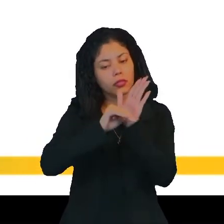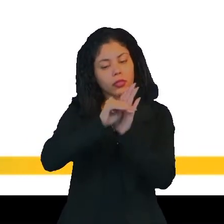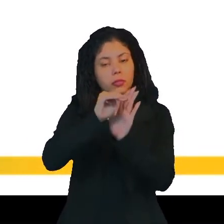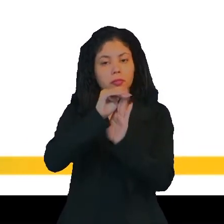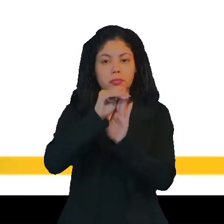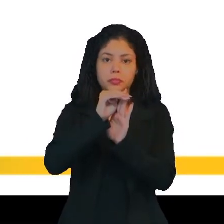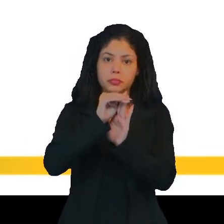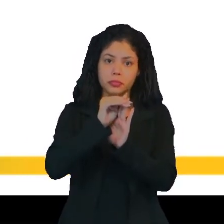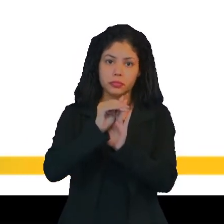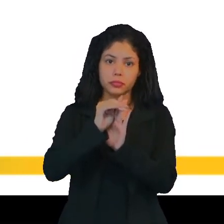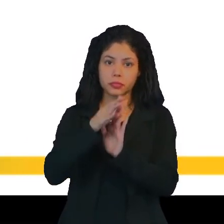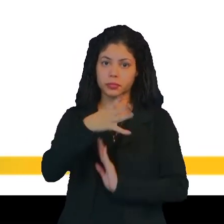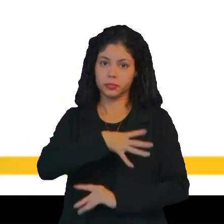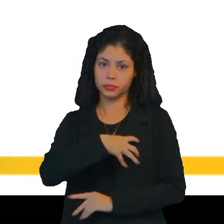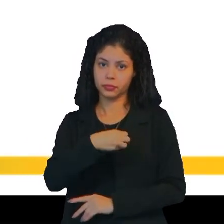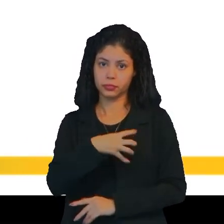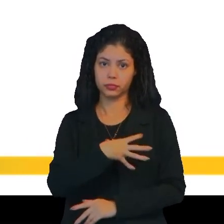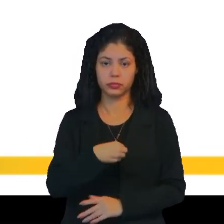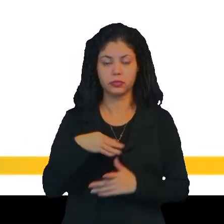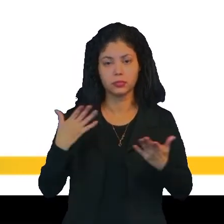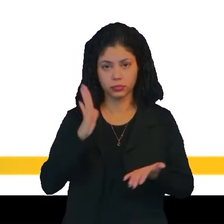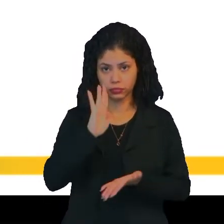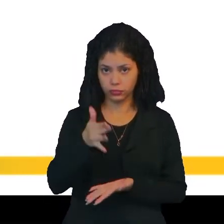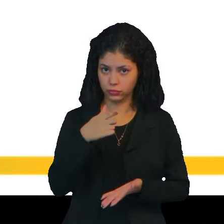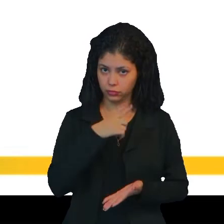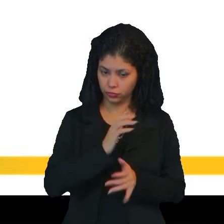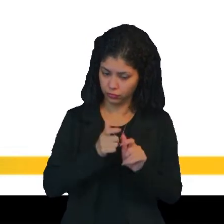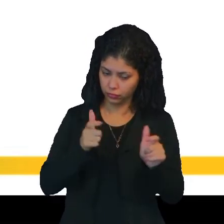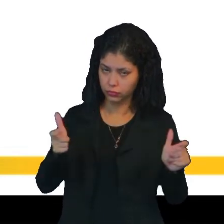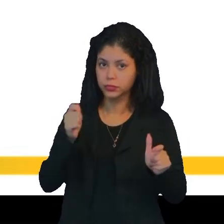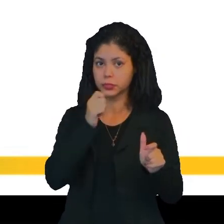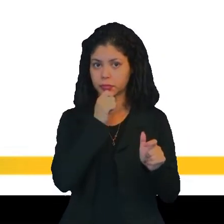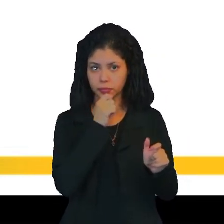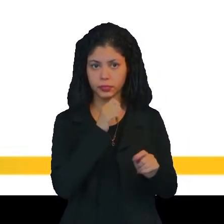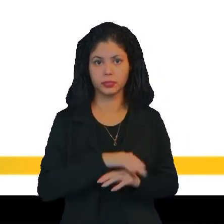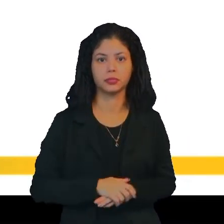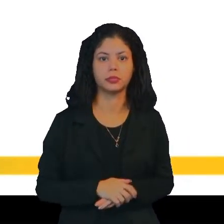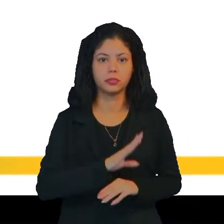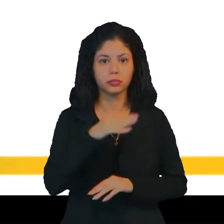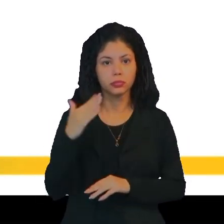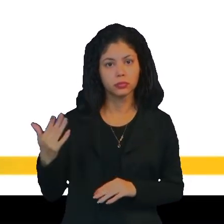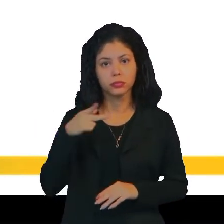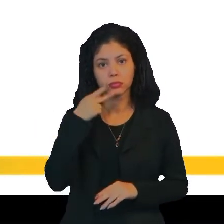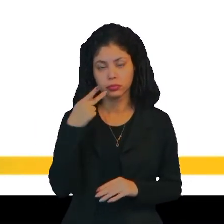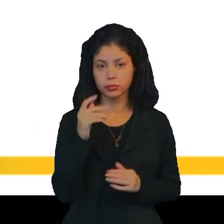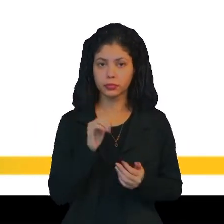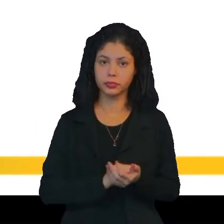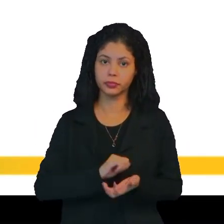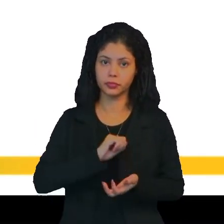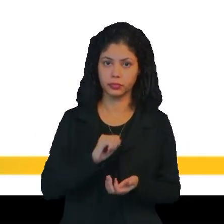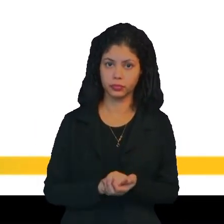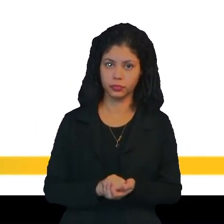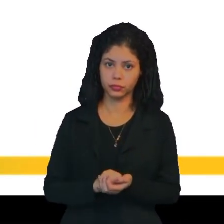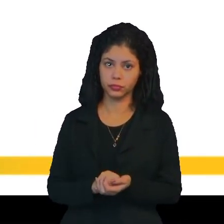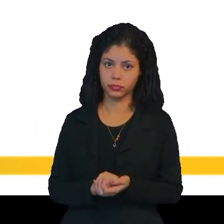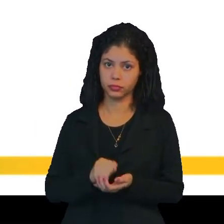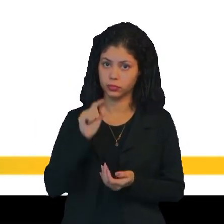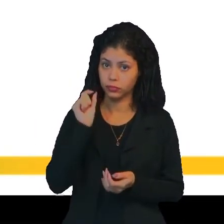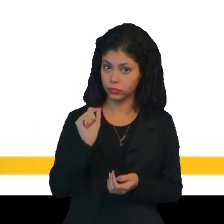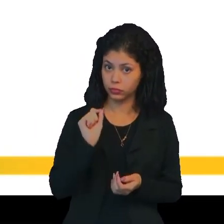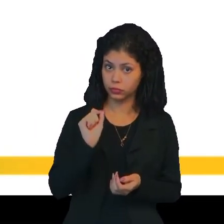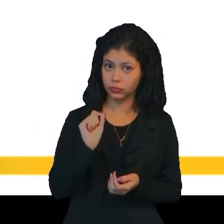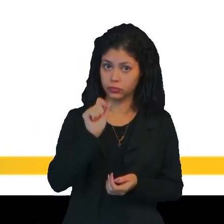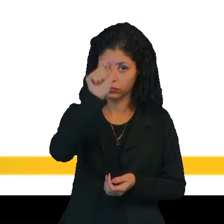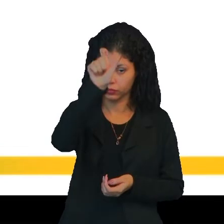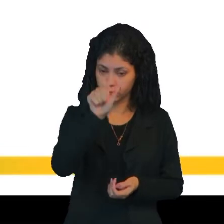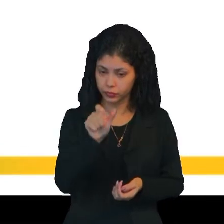nós estamos falando da classe dos mamíferos, né? Então nós já temos uma abrangência muito maior. Quando eu falo filo chordata, né, que é um tipo de raça que tem